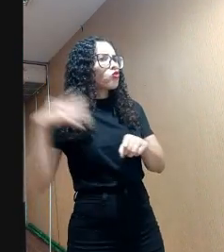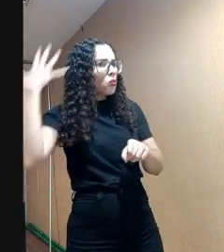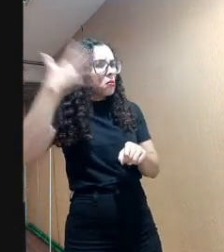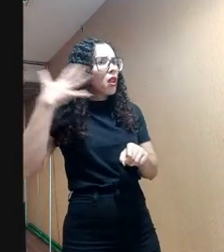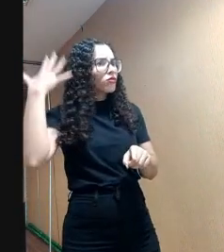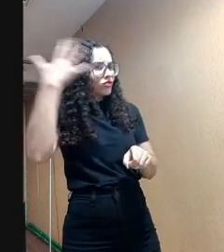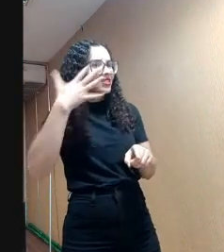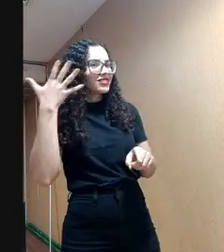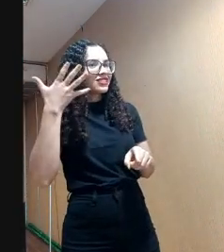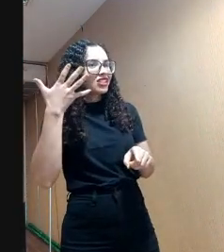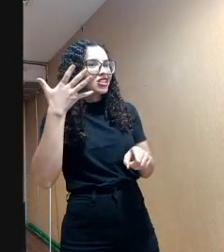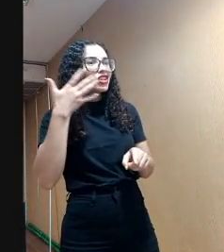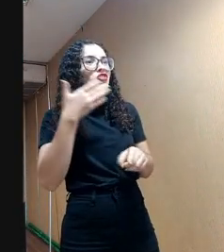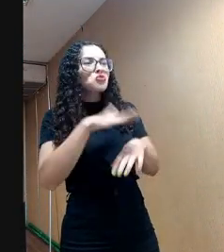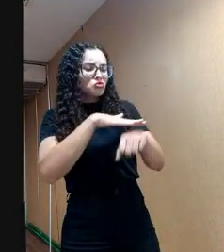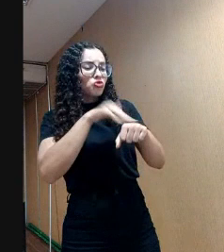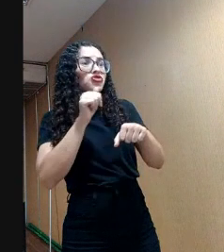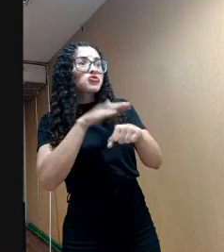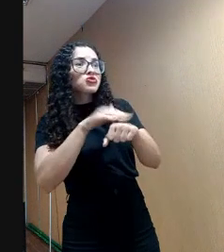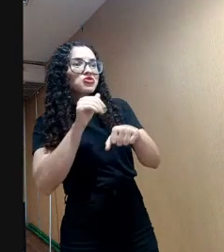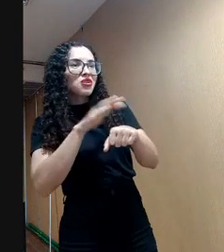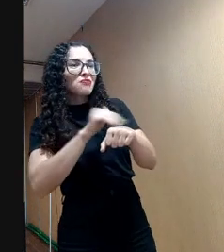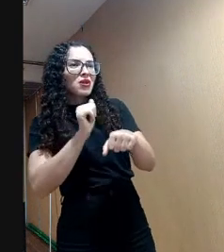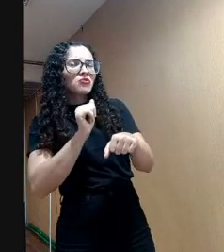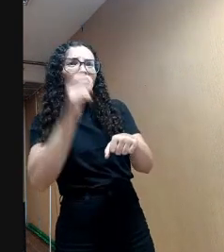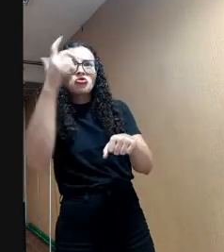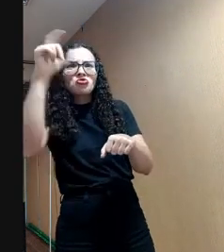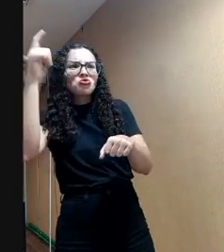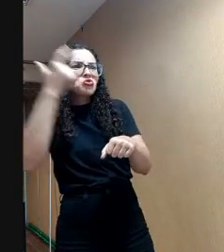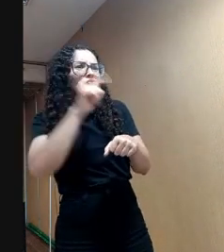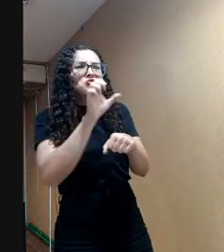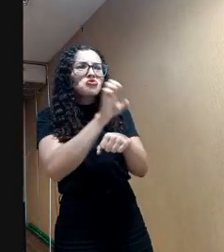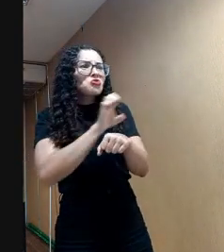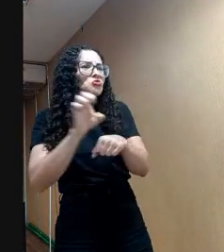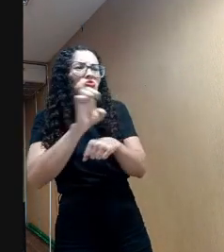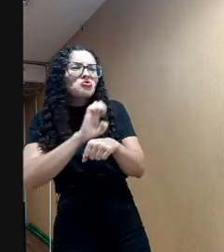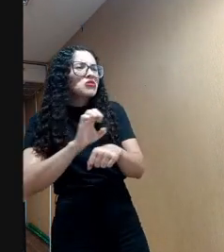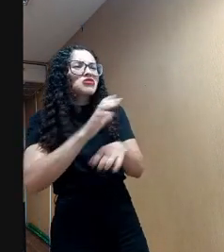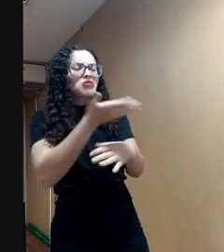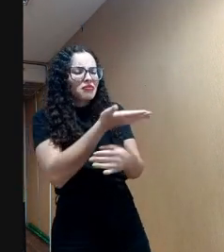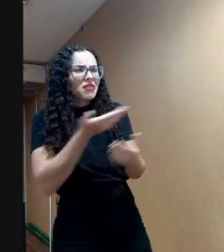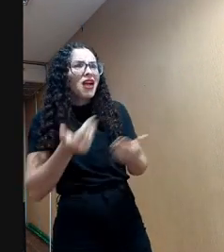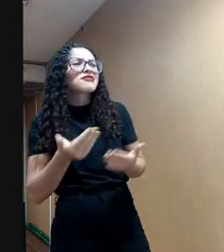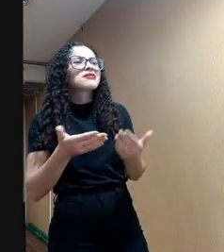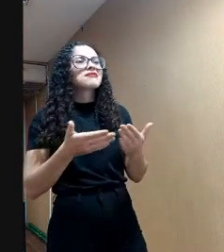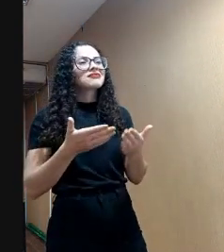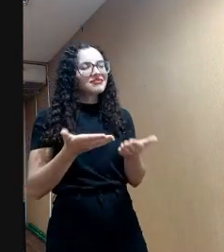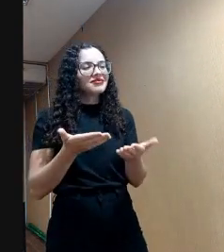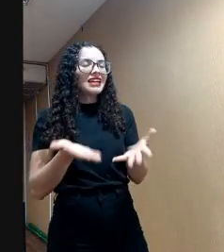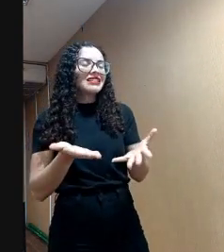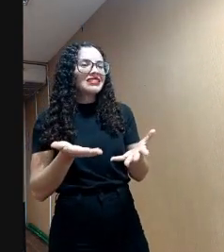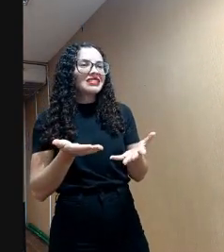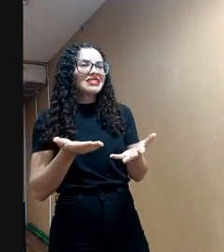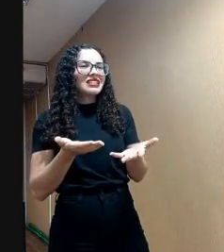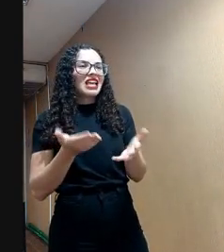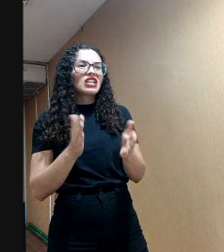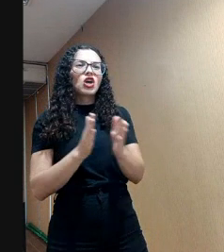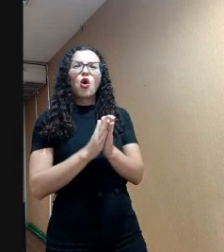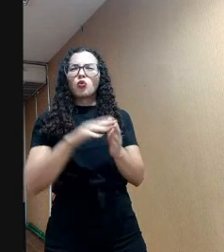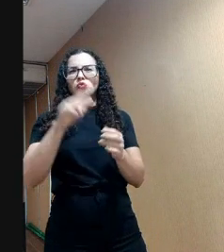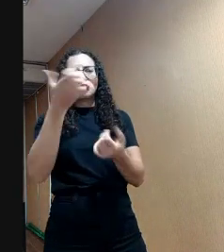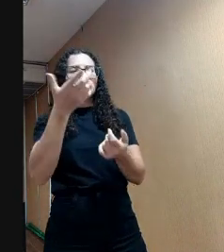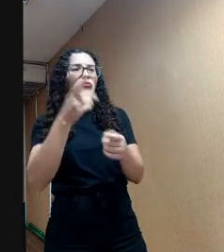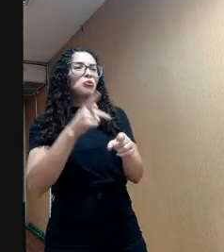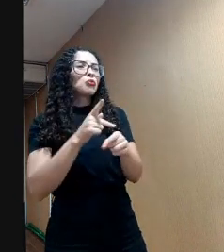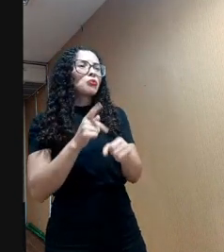gente consegue trazer palestrantes de muito longe, né? já trouxemos palestrantes do Rio Grande do Sul, São